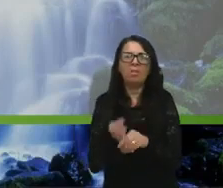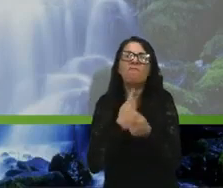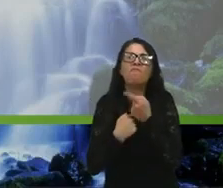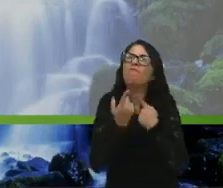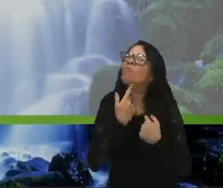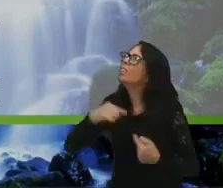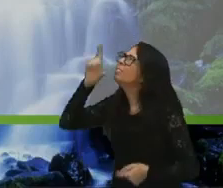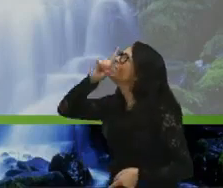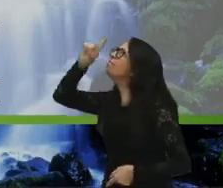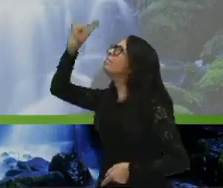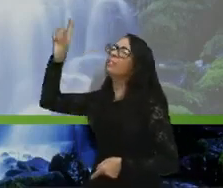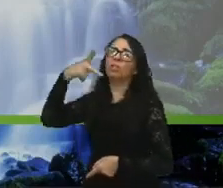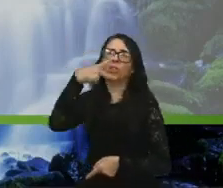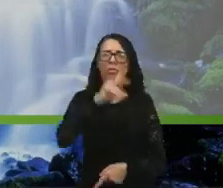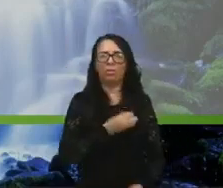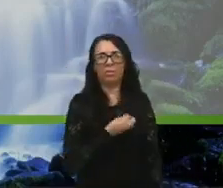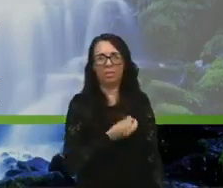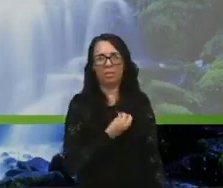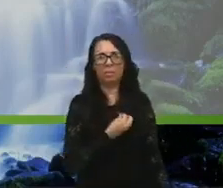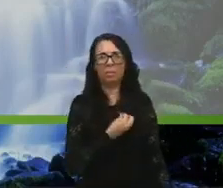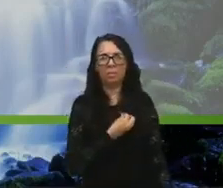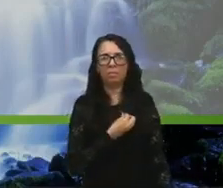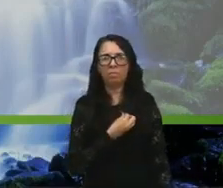Exercite uma vida cheia do Espírito Santo,